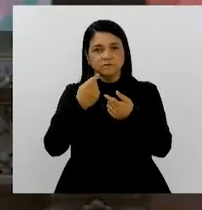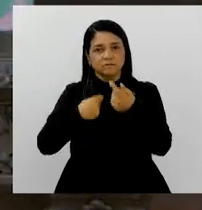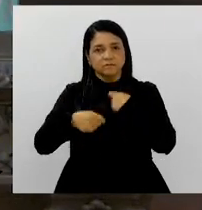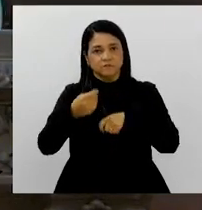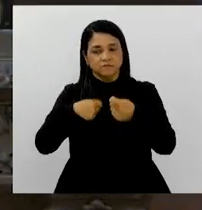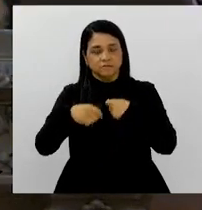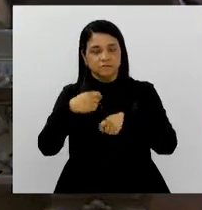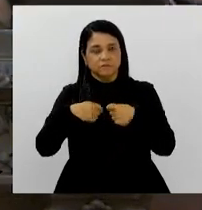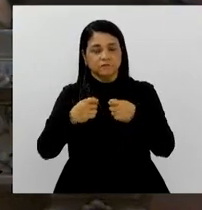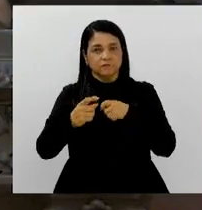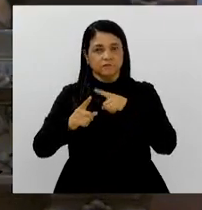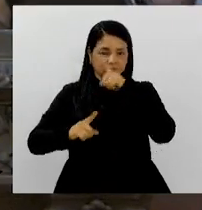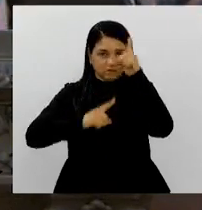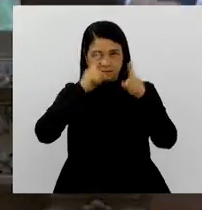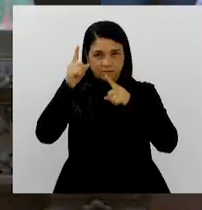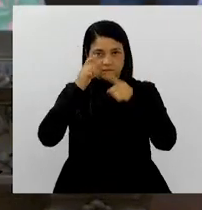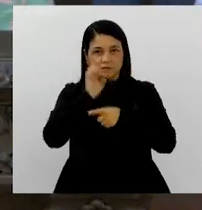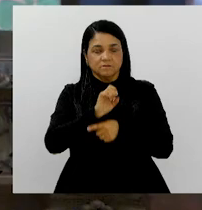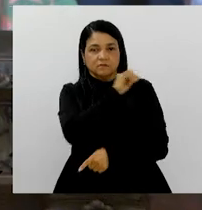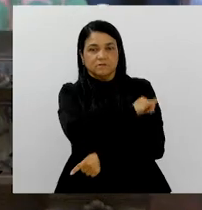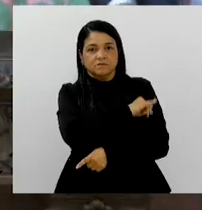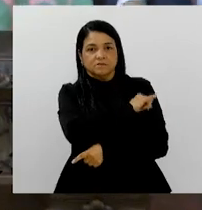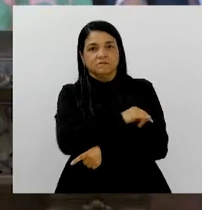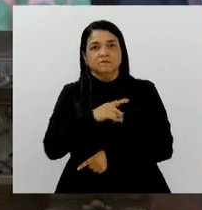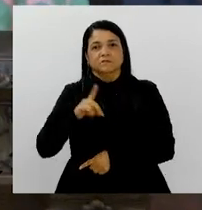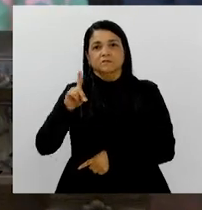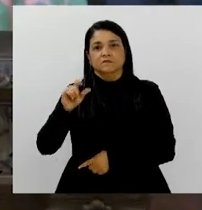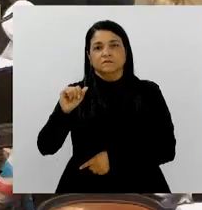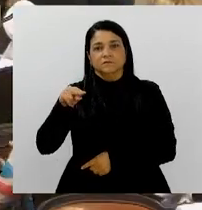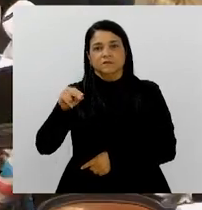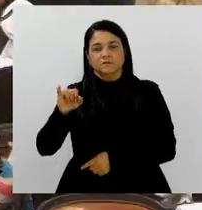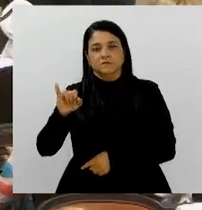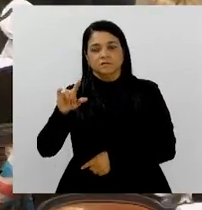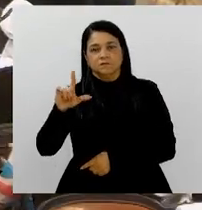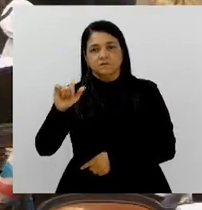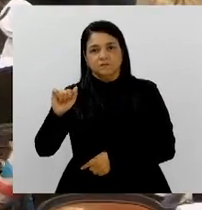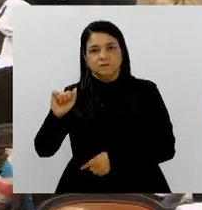do Rio de Janeiro, a senhora Daniele Barros.